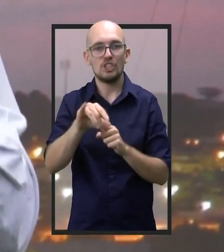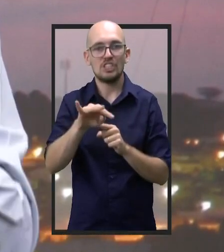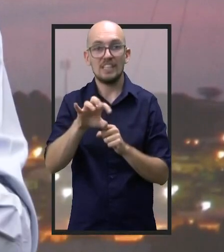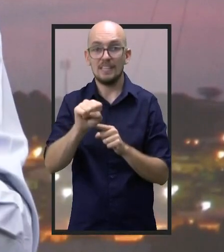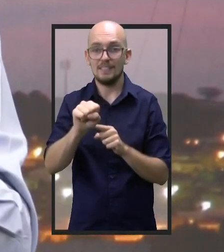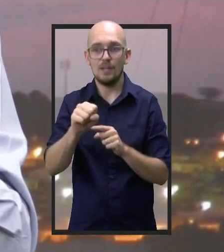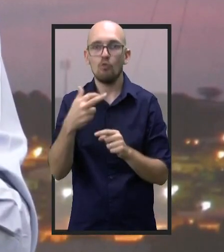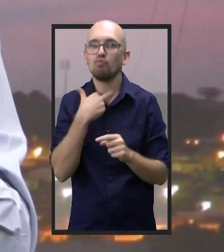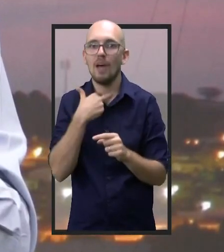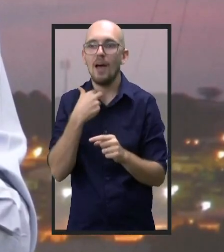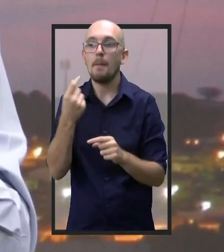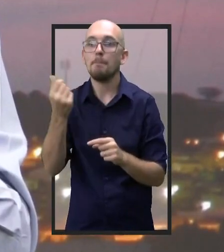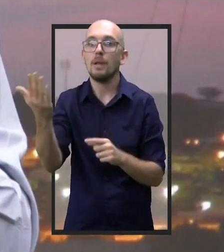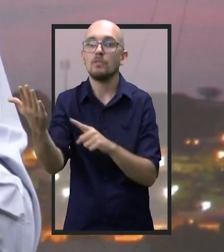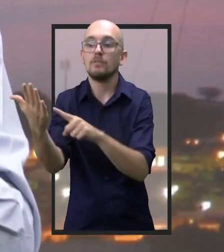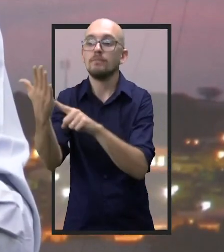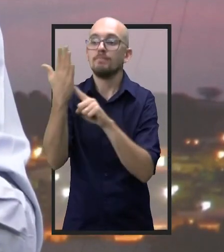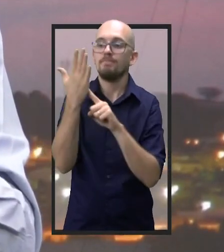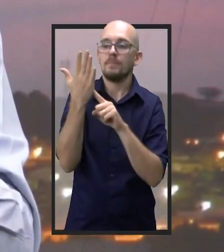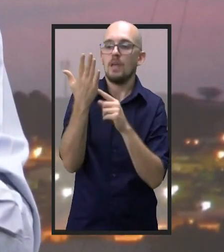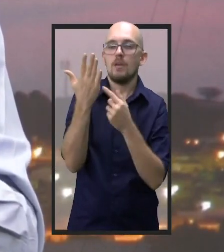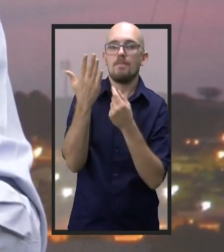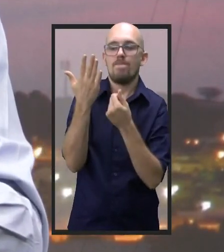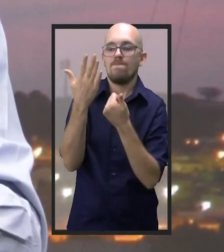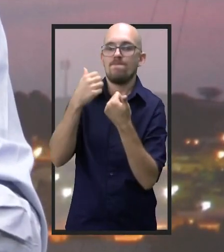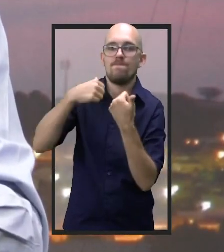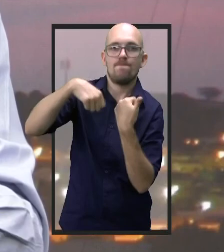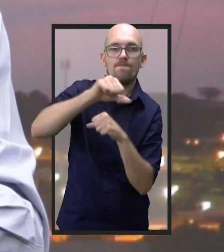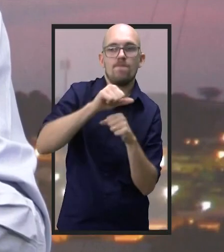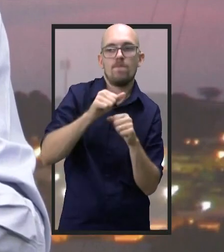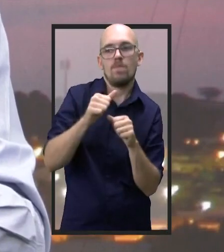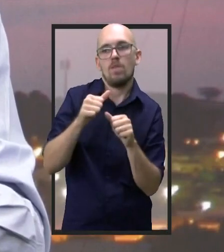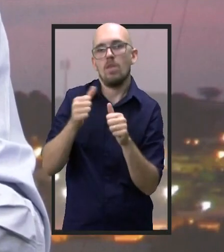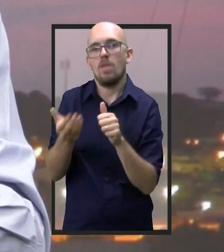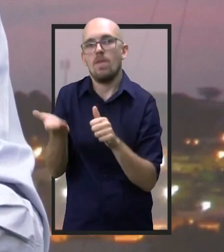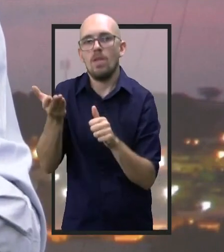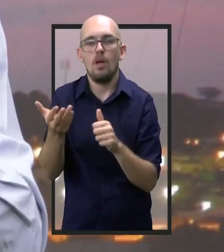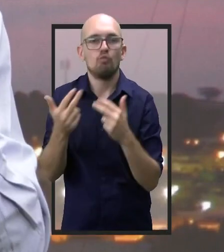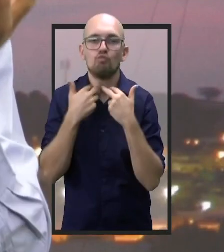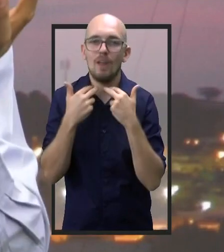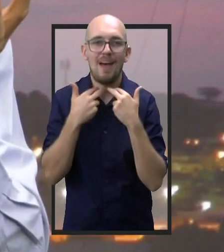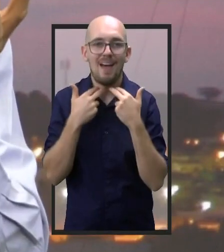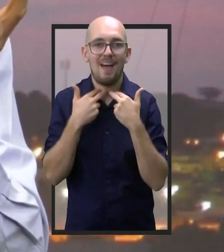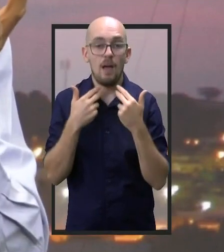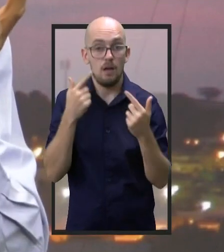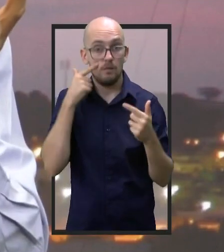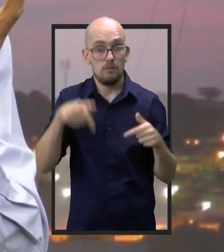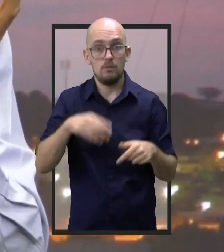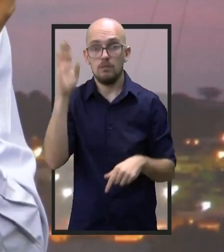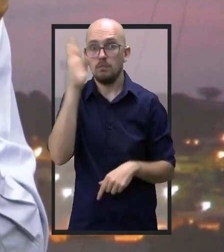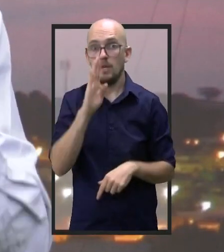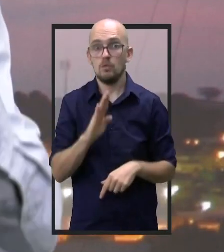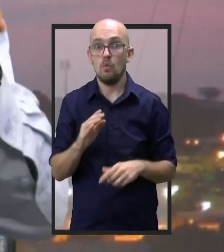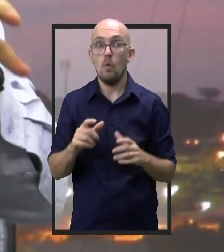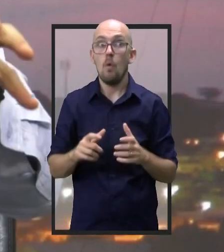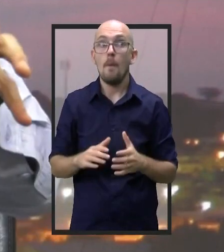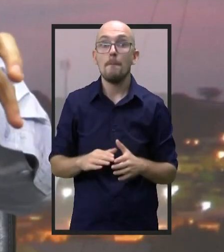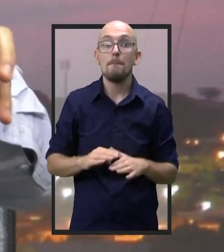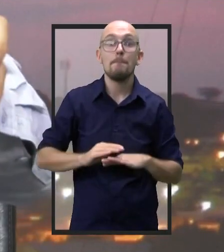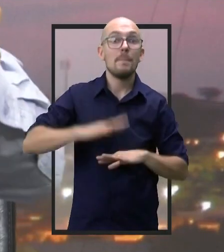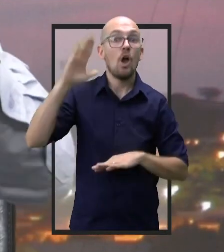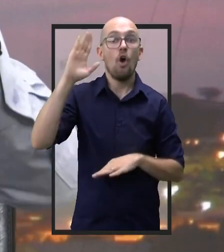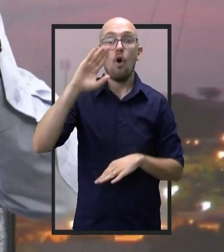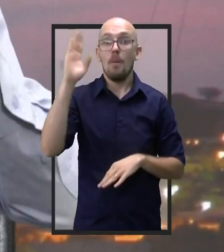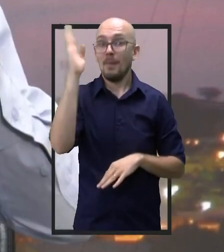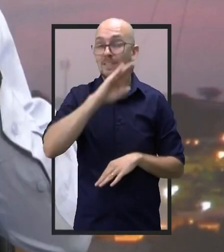consegue inverter a cadeia toda. Haja visto o Brasil, maior produtor mundial, nós estamos tirando